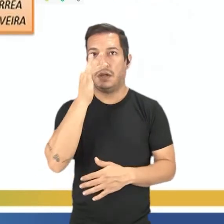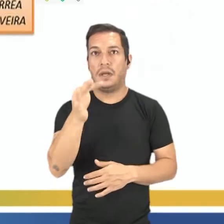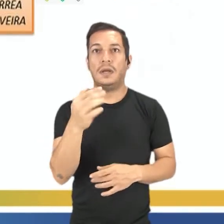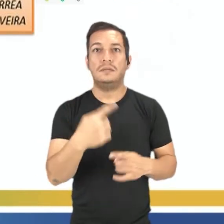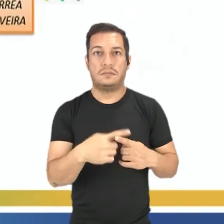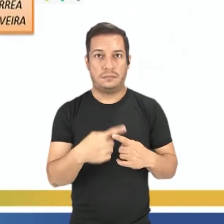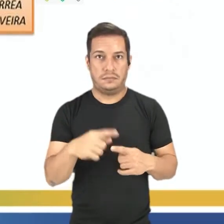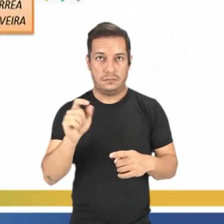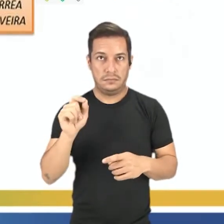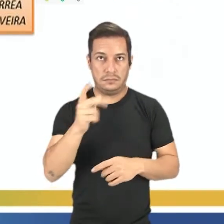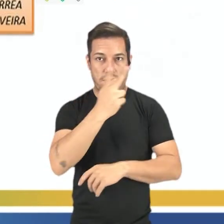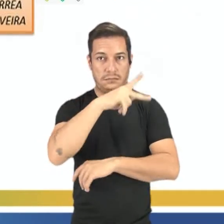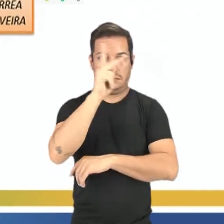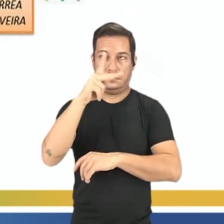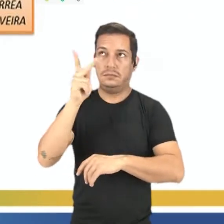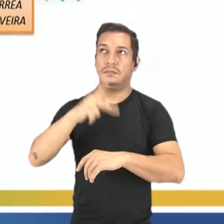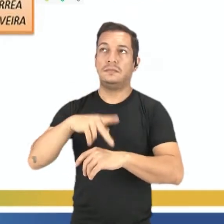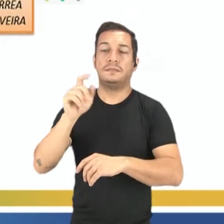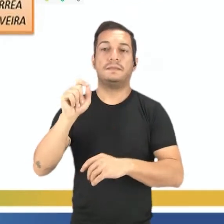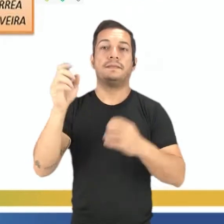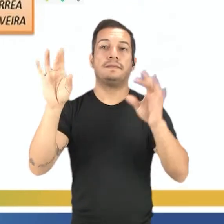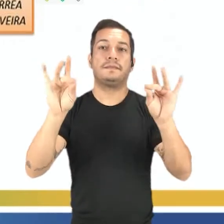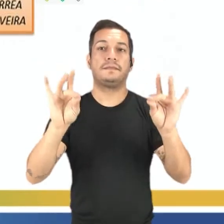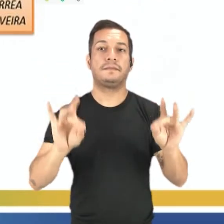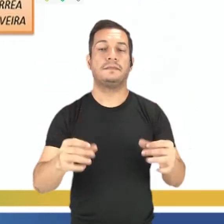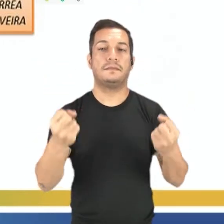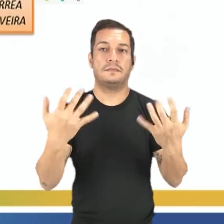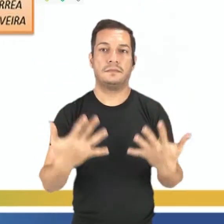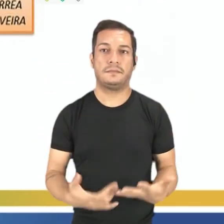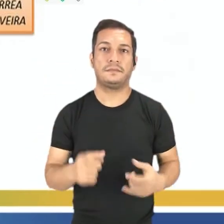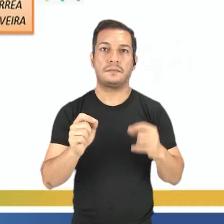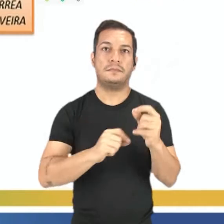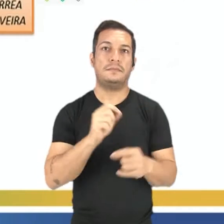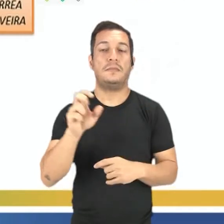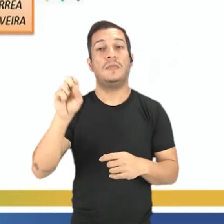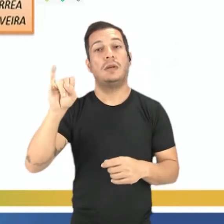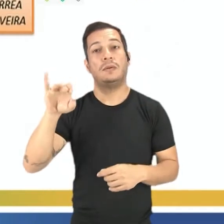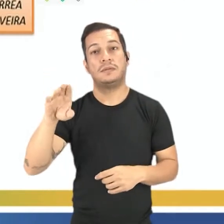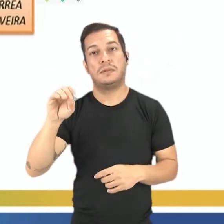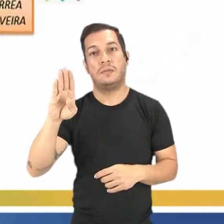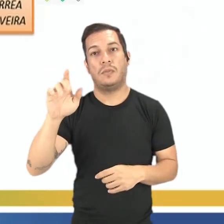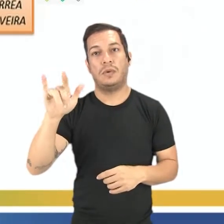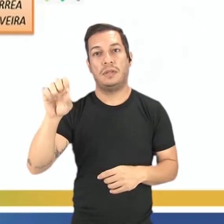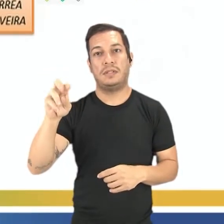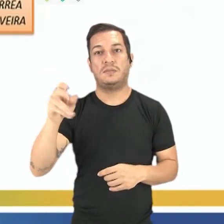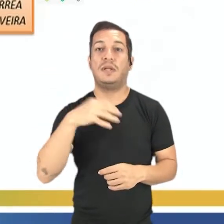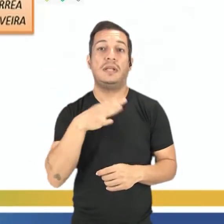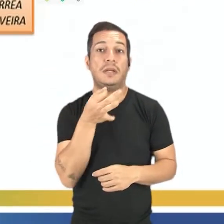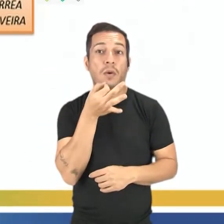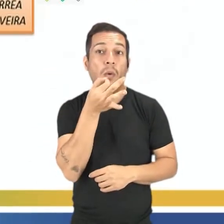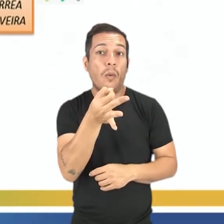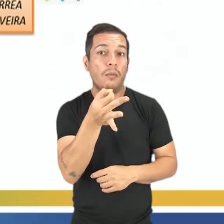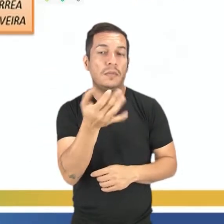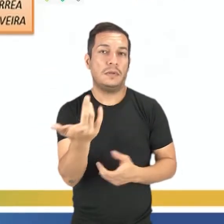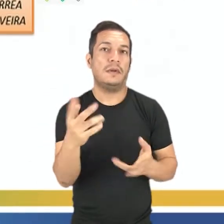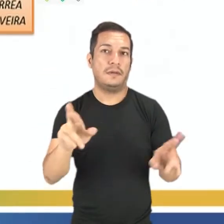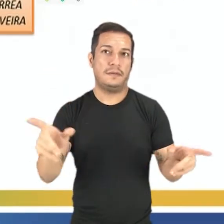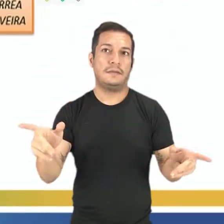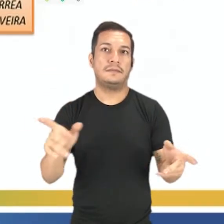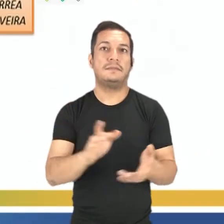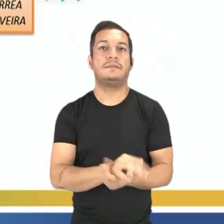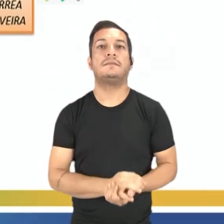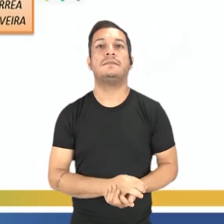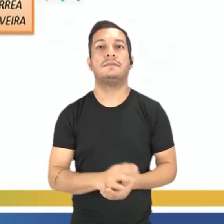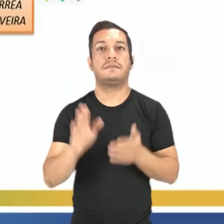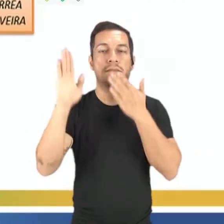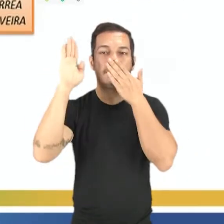simplesmente o parnasianismo ele descreve e o simbolismo ele sugere. Essa é a grande diferença. E